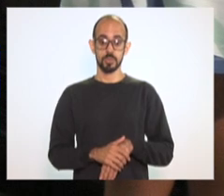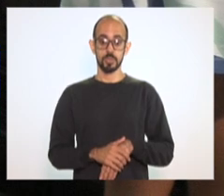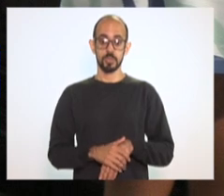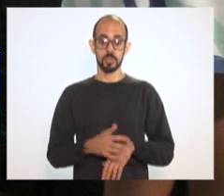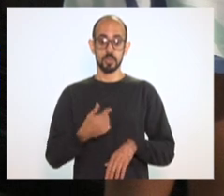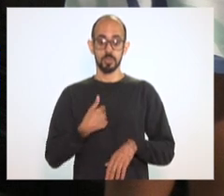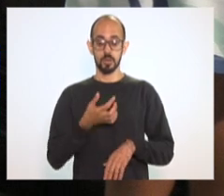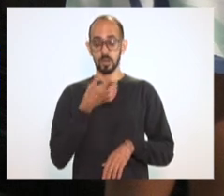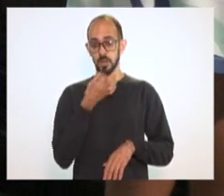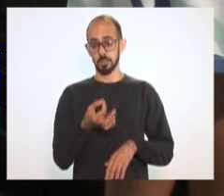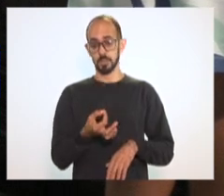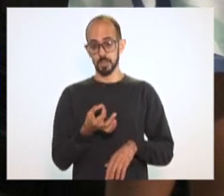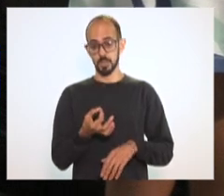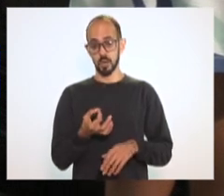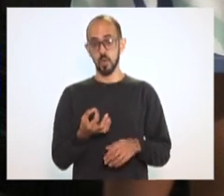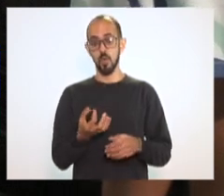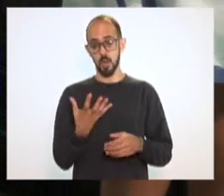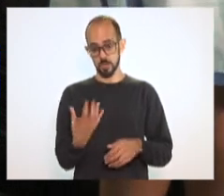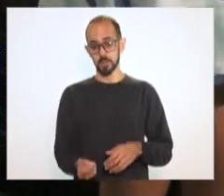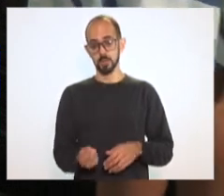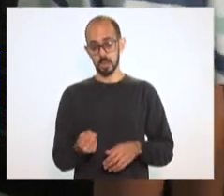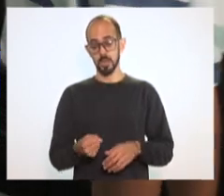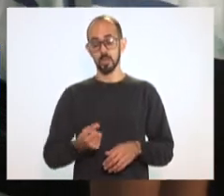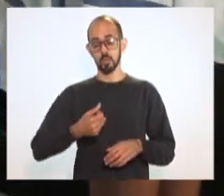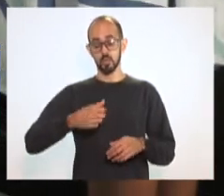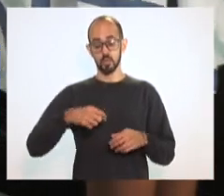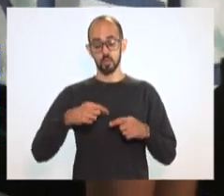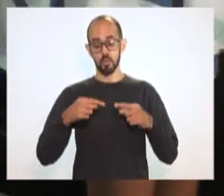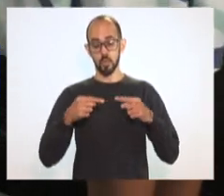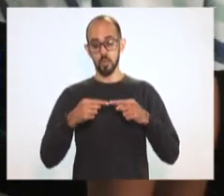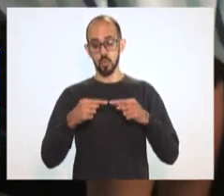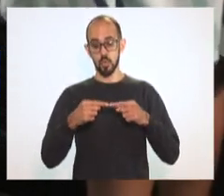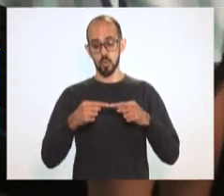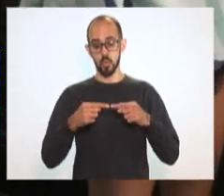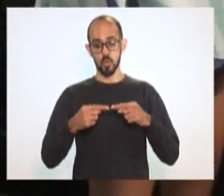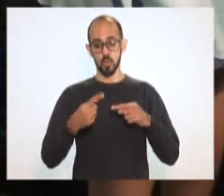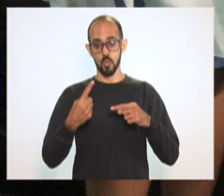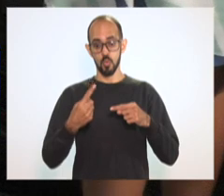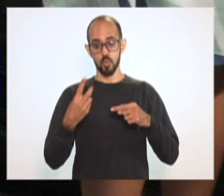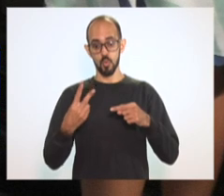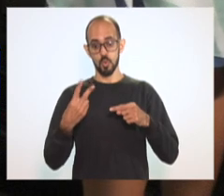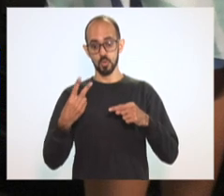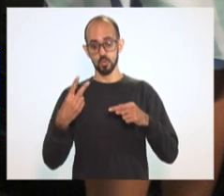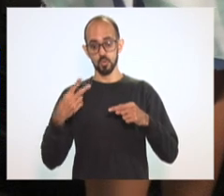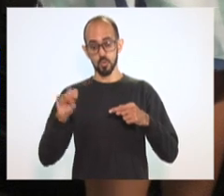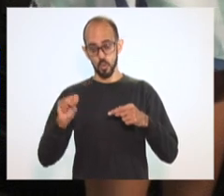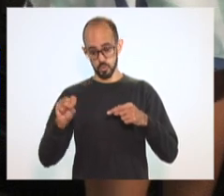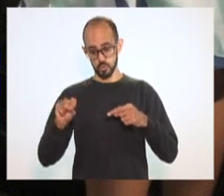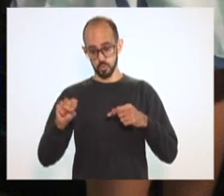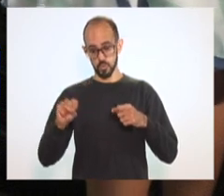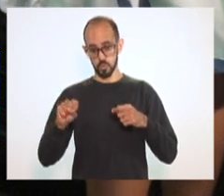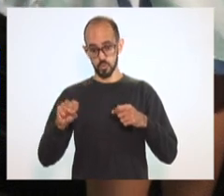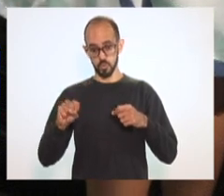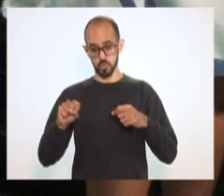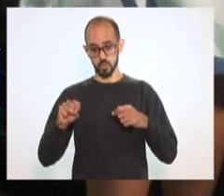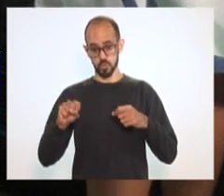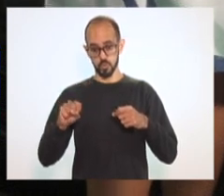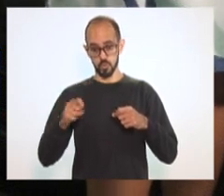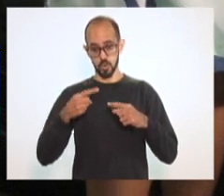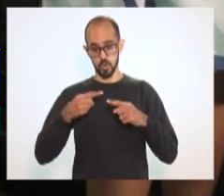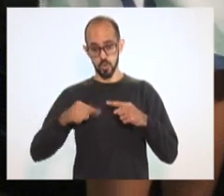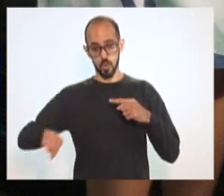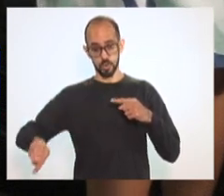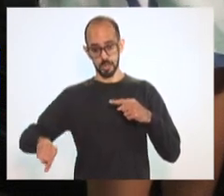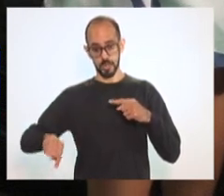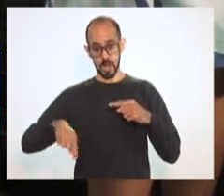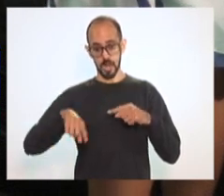é favorável às emendas 1 2 e 8 e contrário